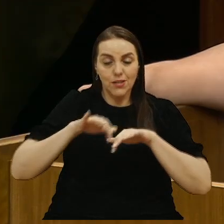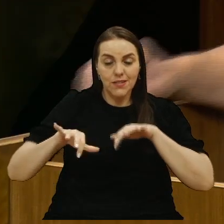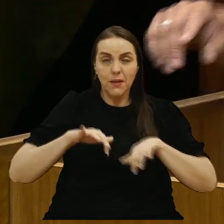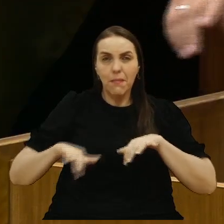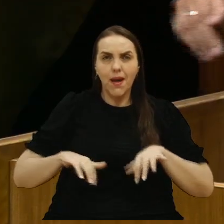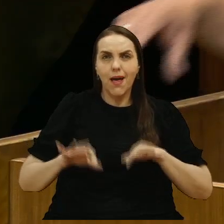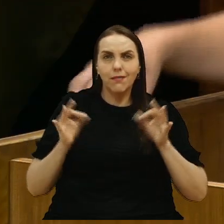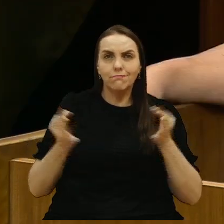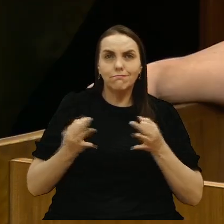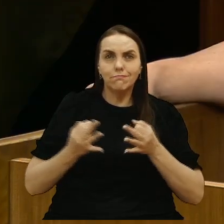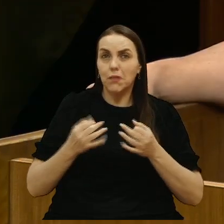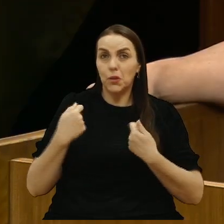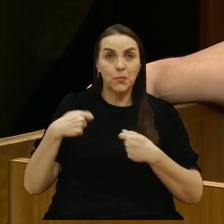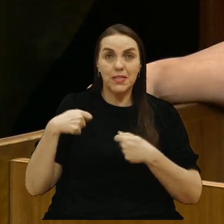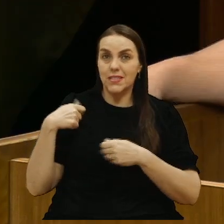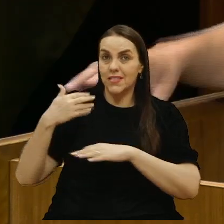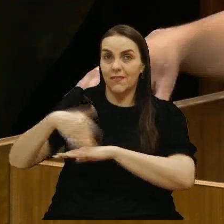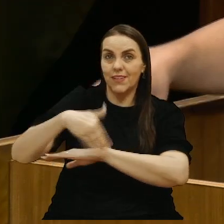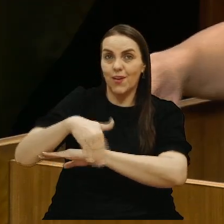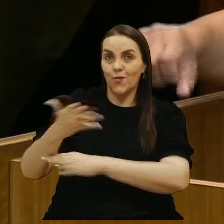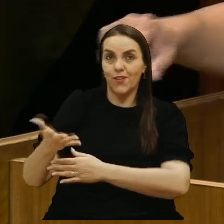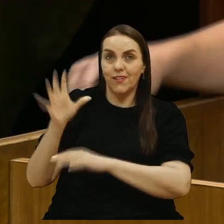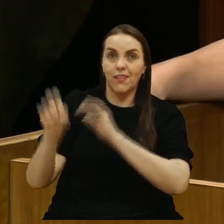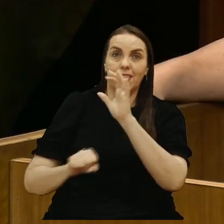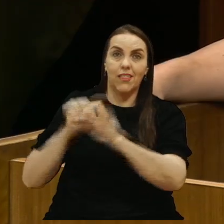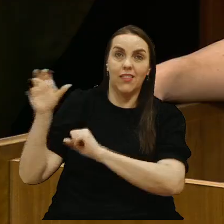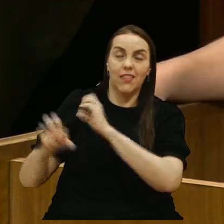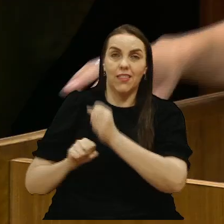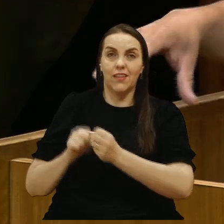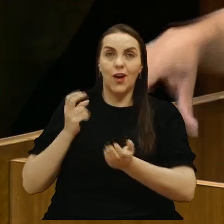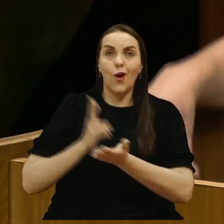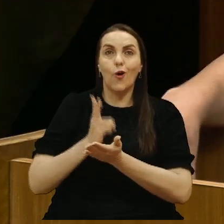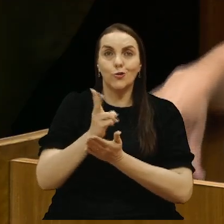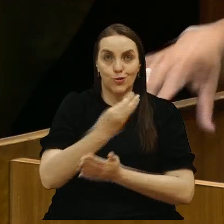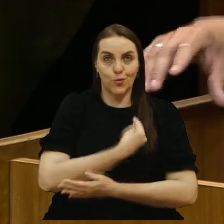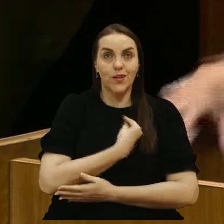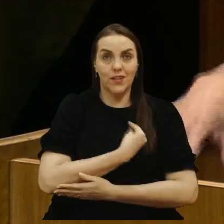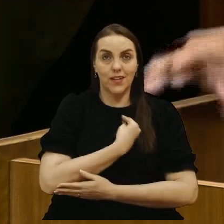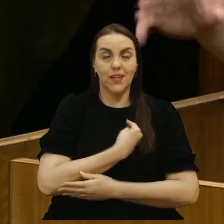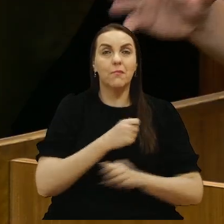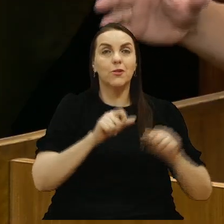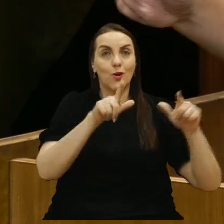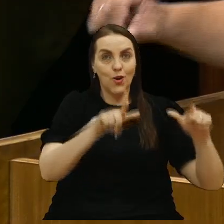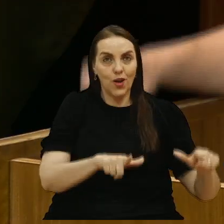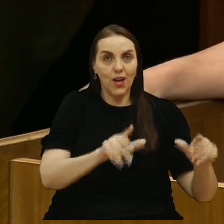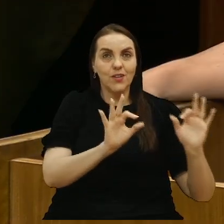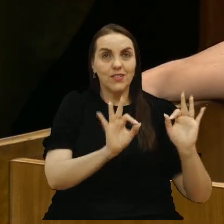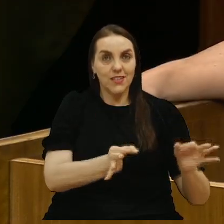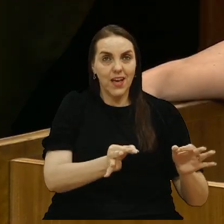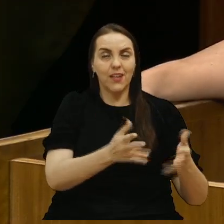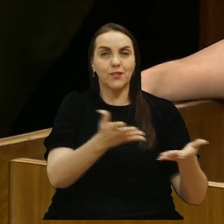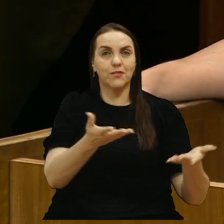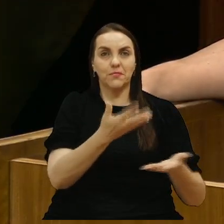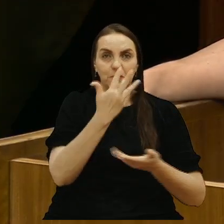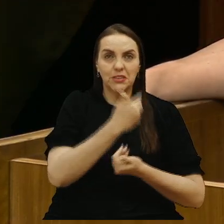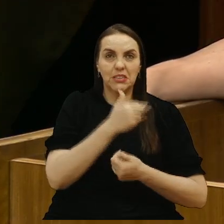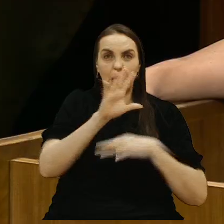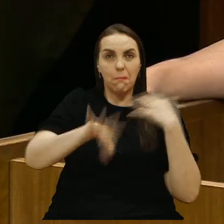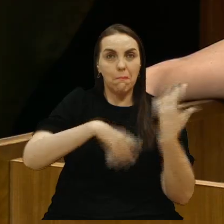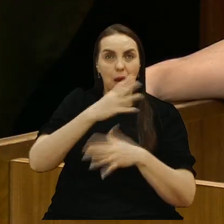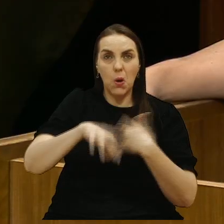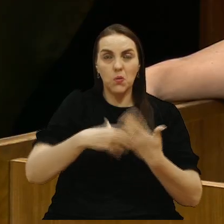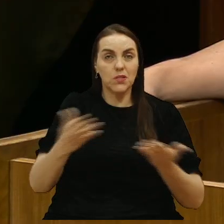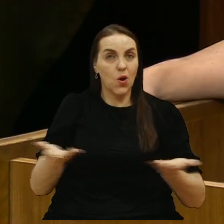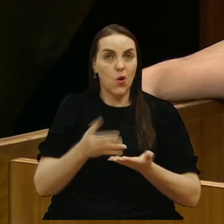eles lá, eles não precisariam sair. Eles continuariam existindo, mas num lugar certinho, bonitinho, sem estar essa bagunça que hoje é